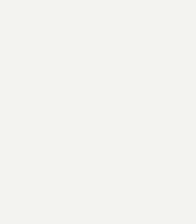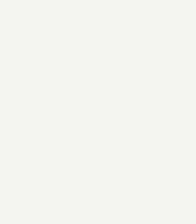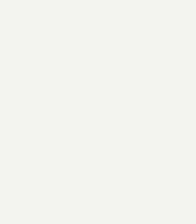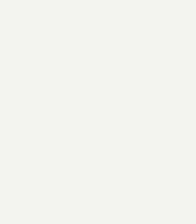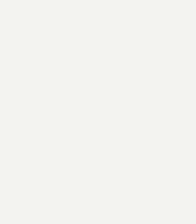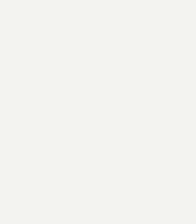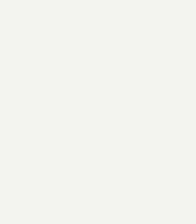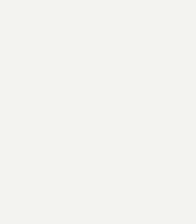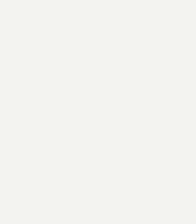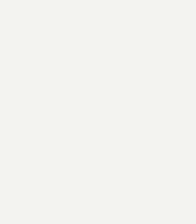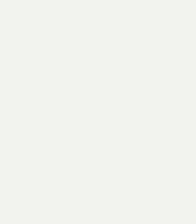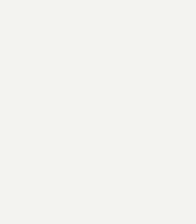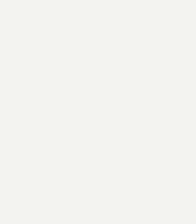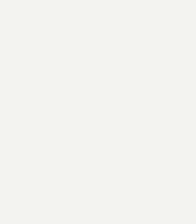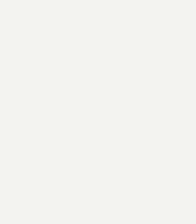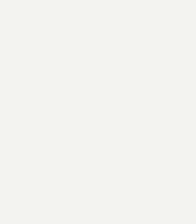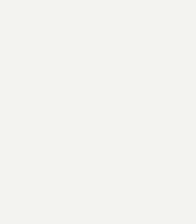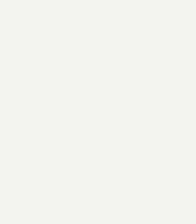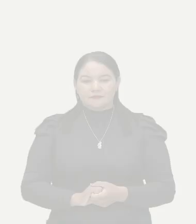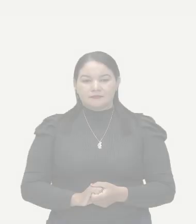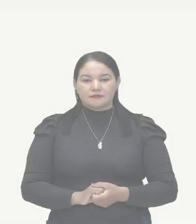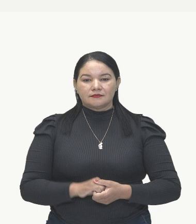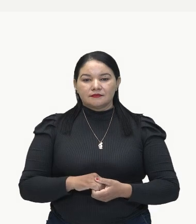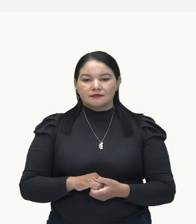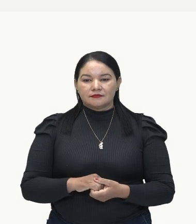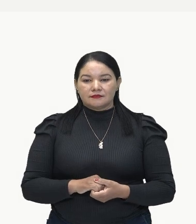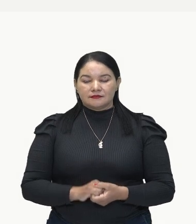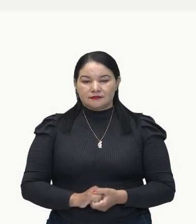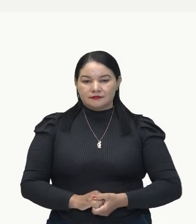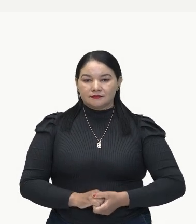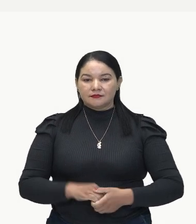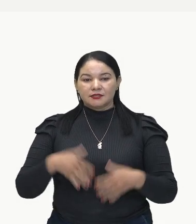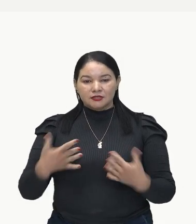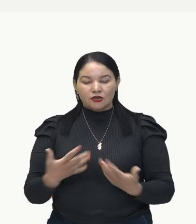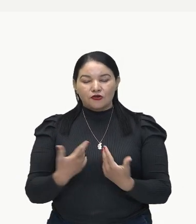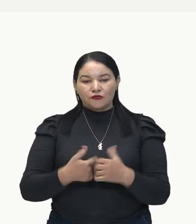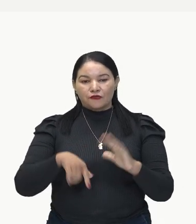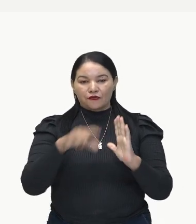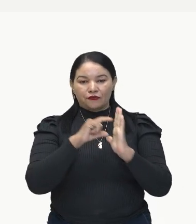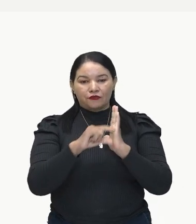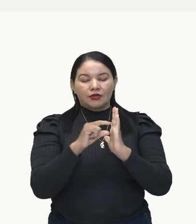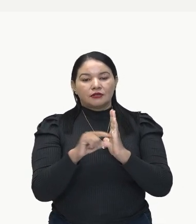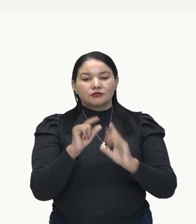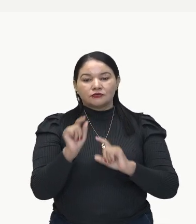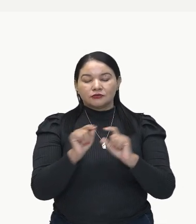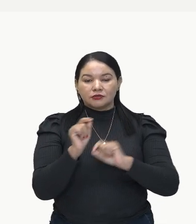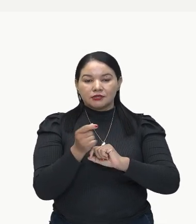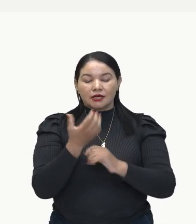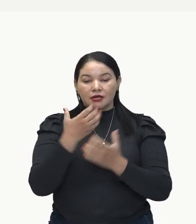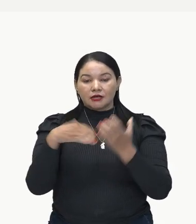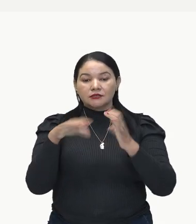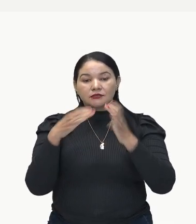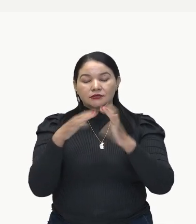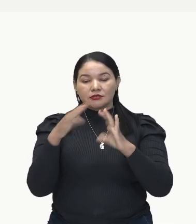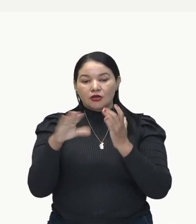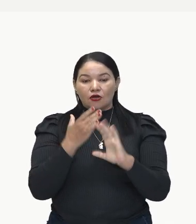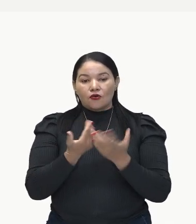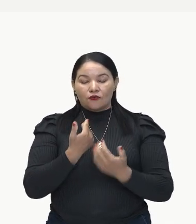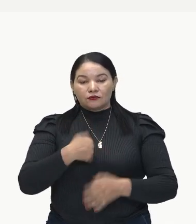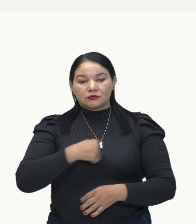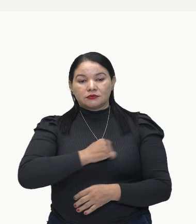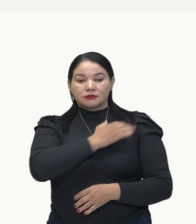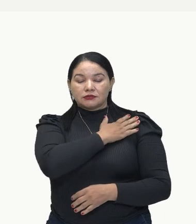volte para lá. Que verso bonito, que está lá na Canção do Exílio, quando os nossos combatentes da Força Expedicionária Brasileira foram e